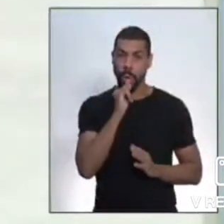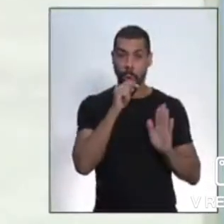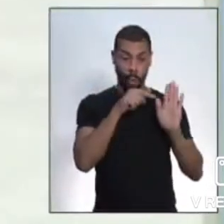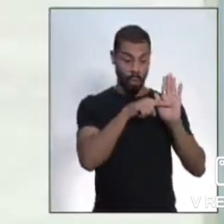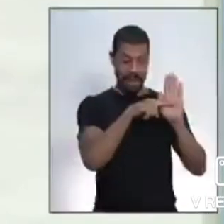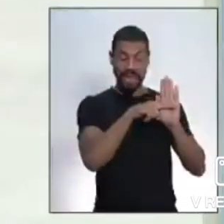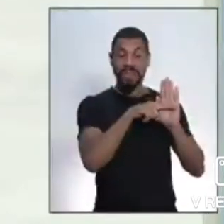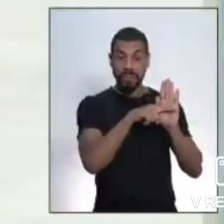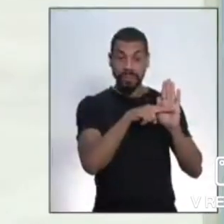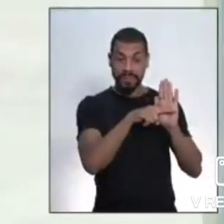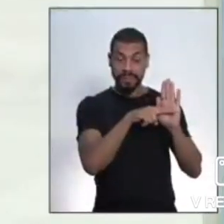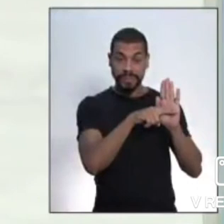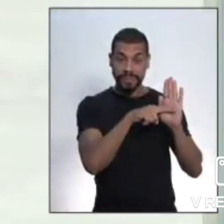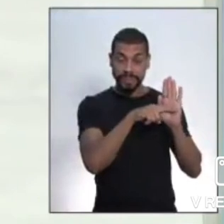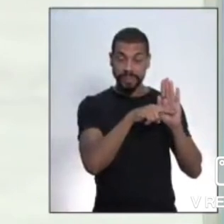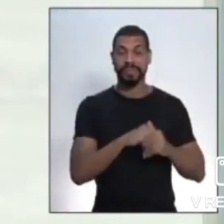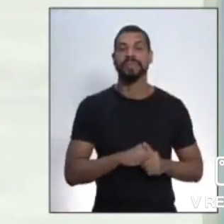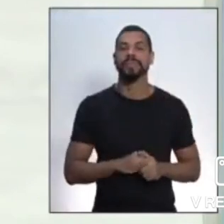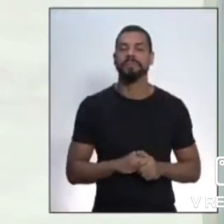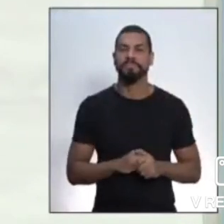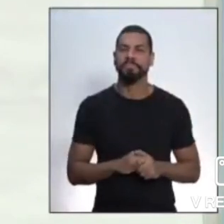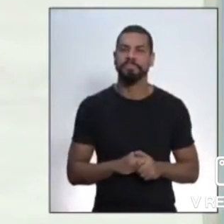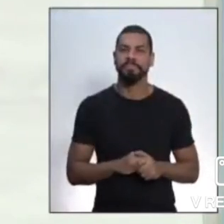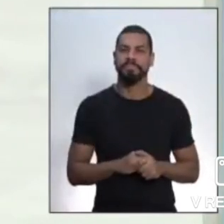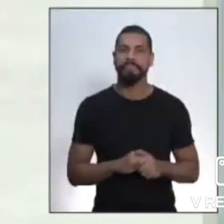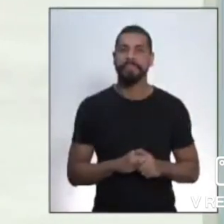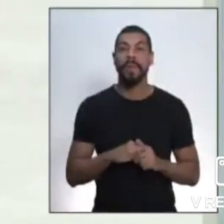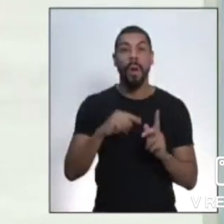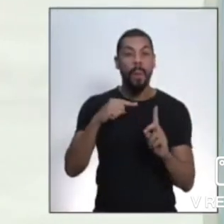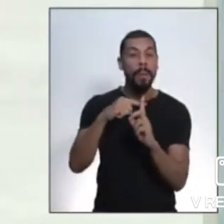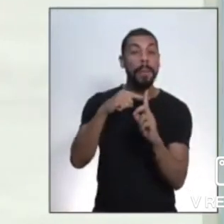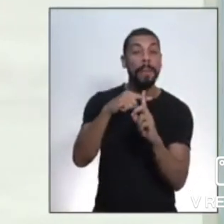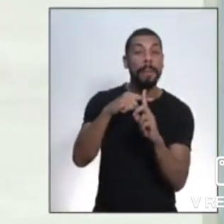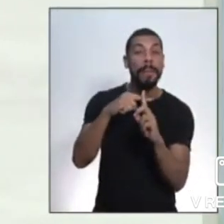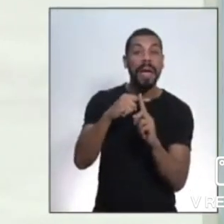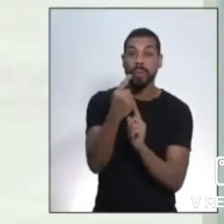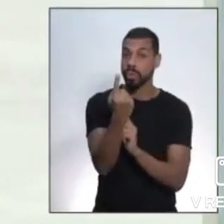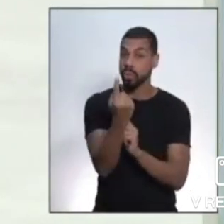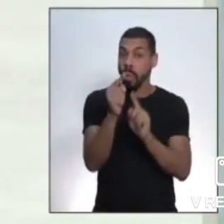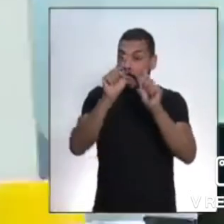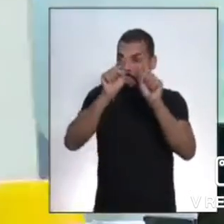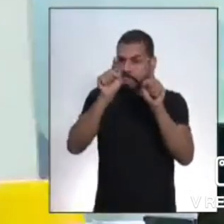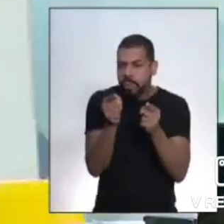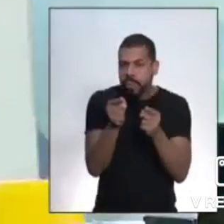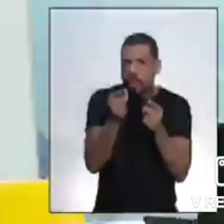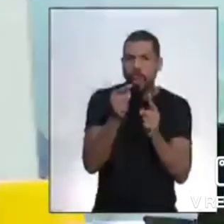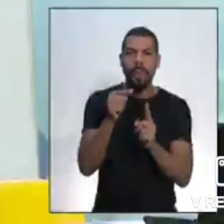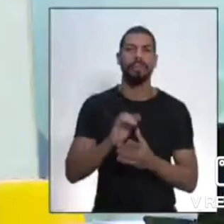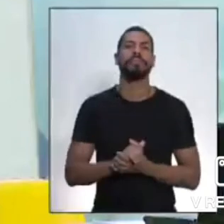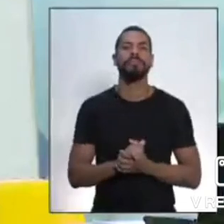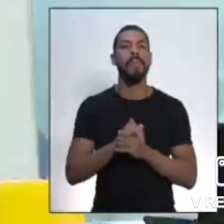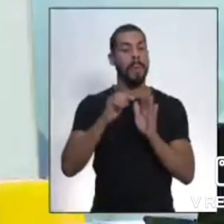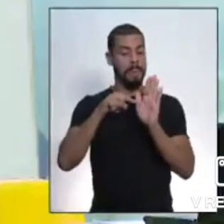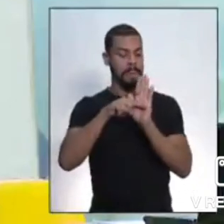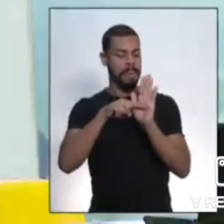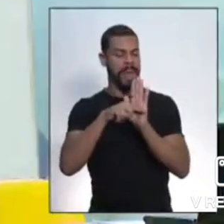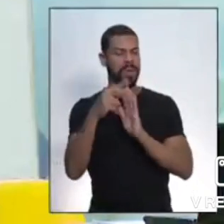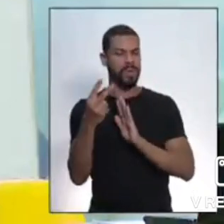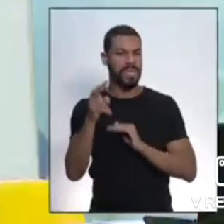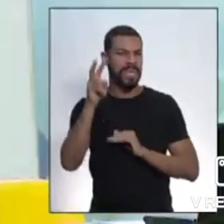estava na questão, mais 1, menos 2. Regra de